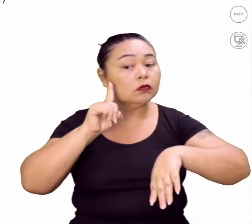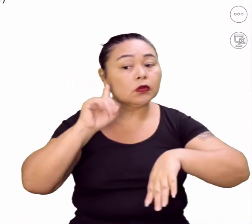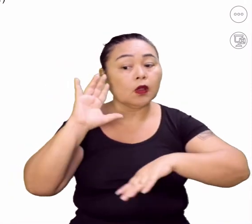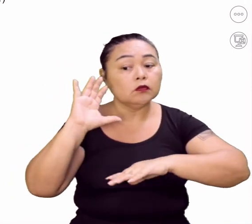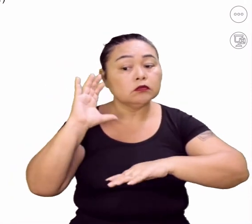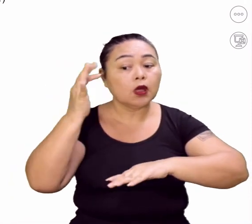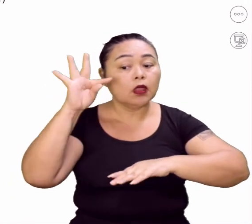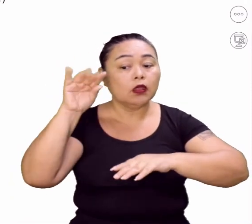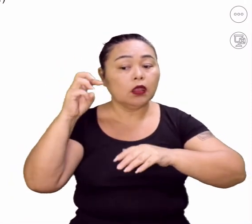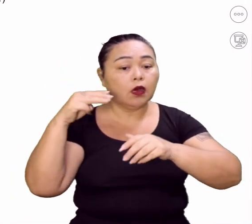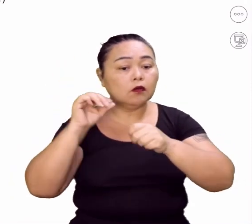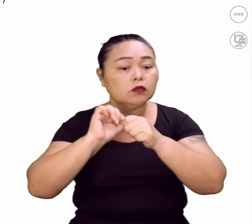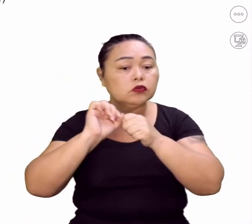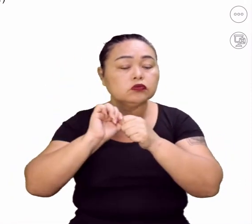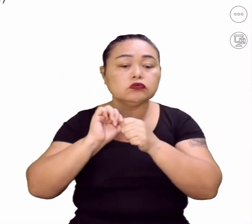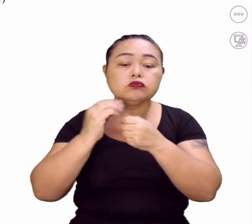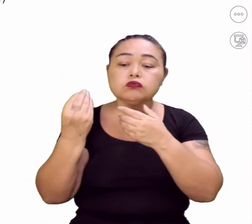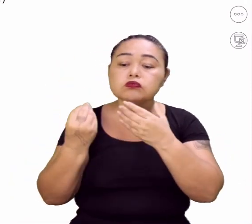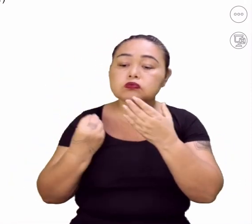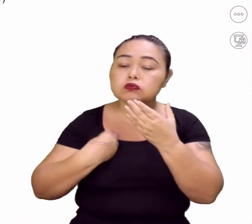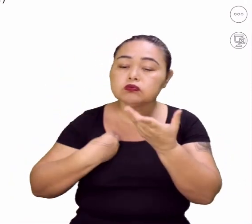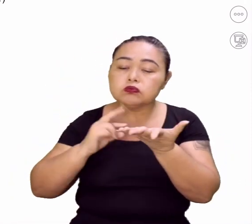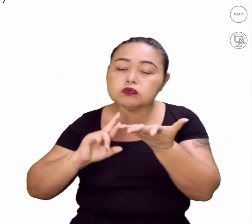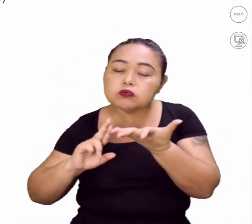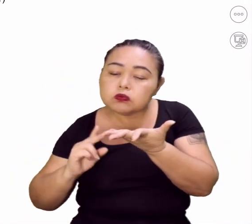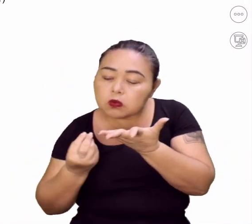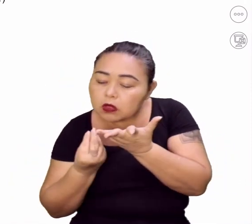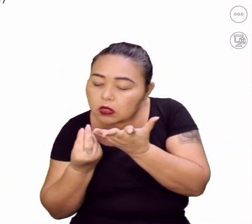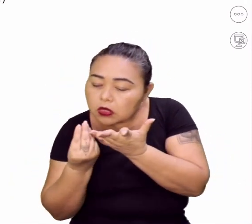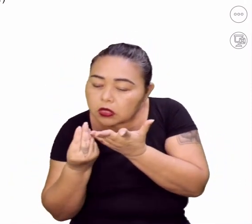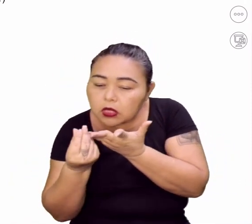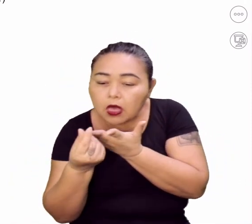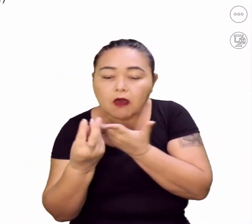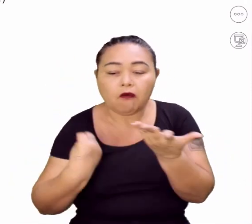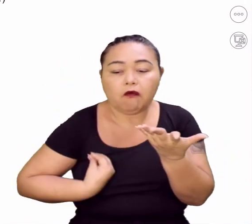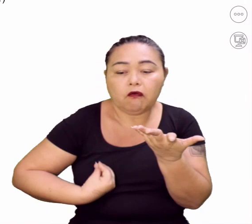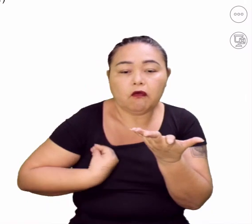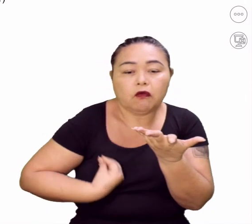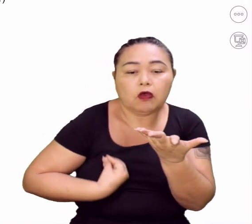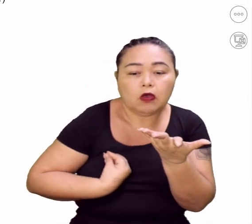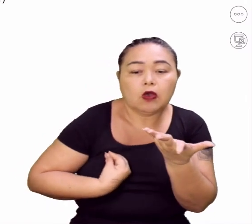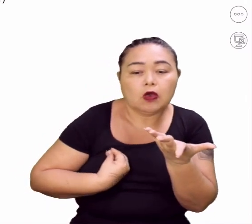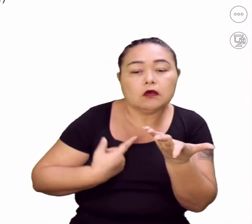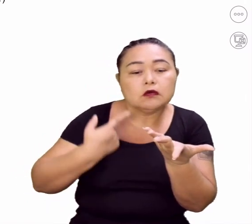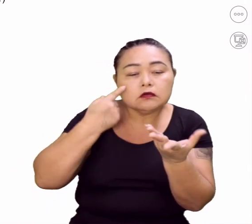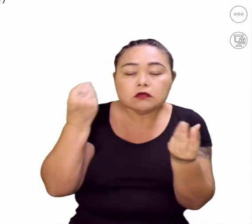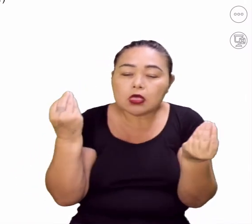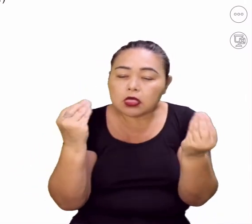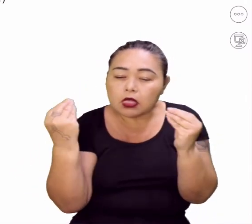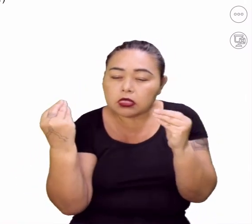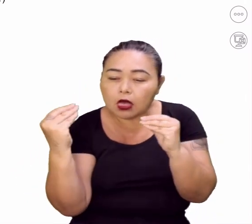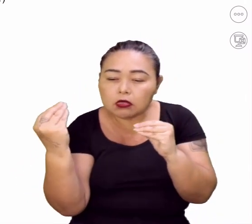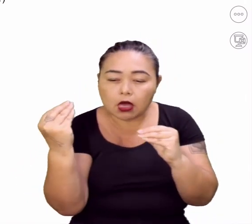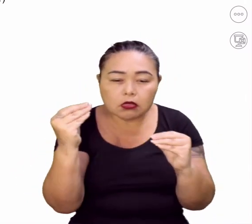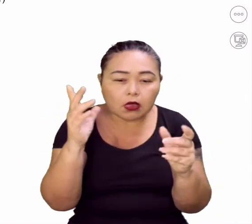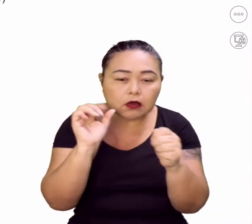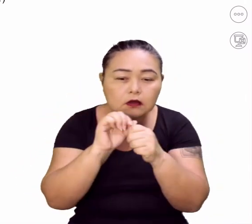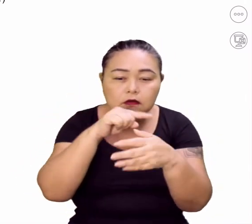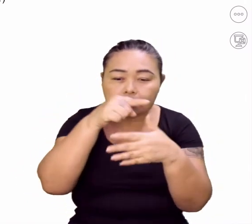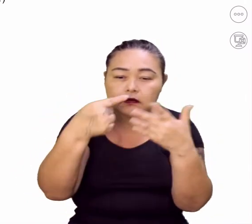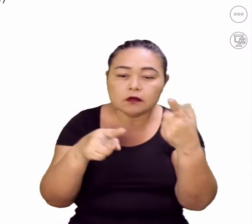tempo, os organismos vivos. E se você analisar sua composição, encontramos os 4